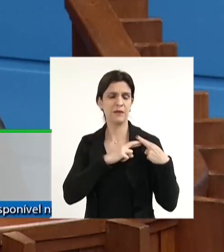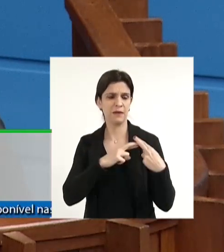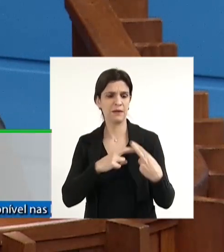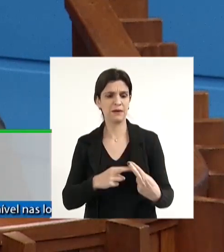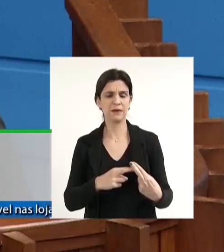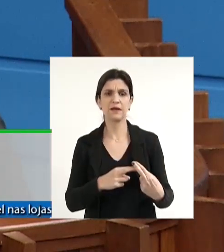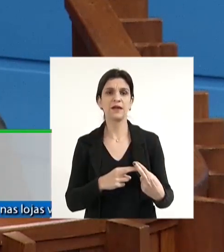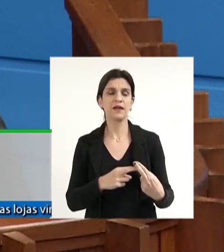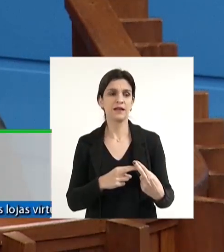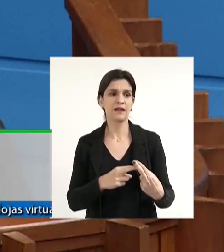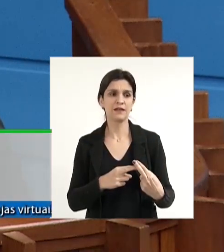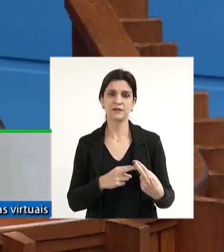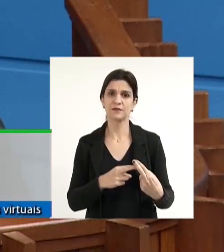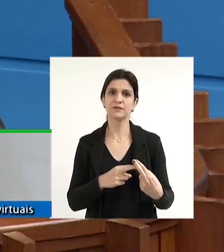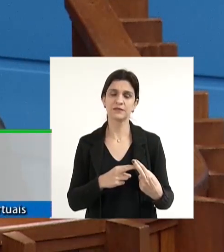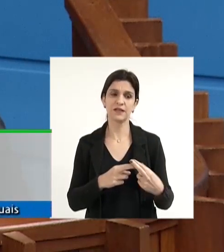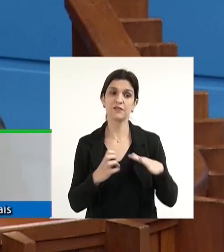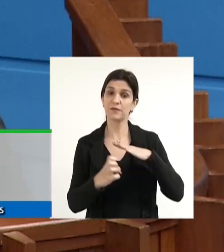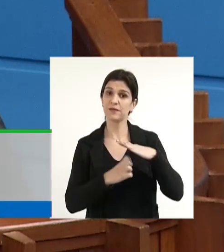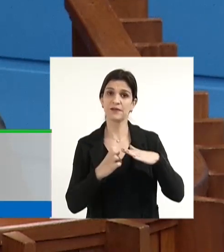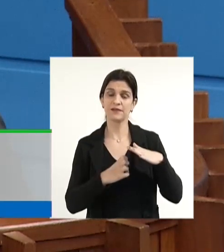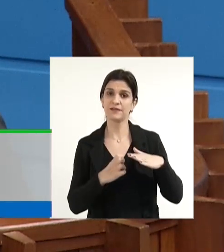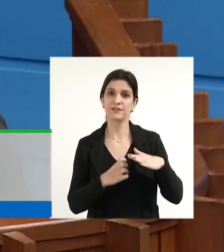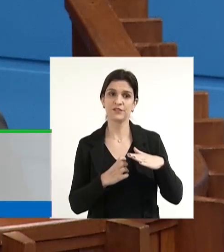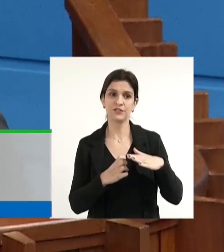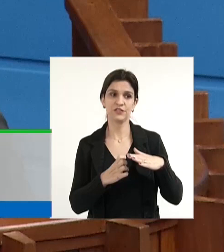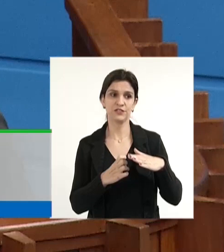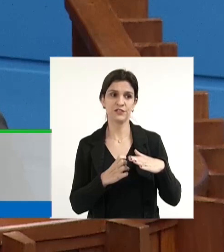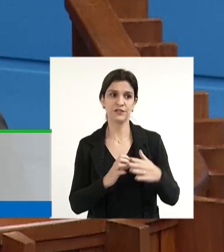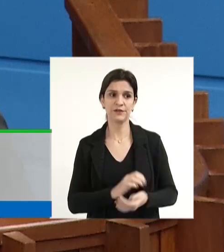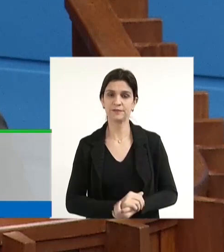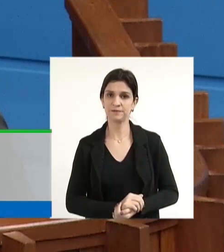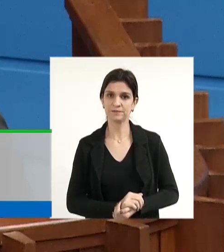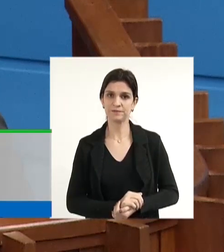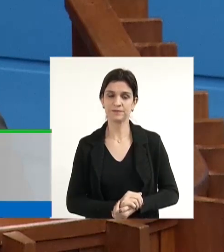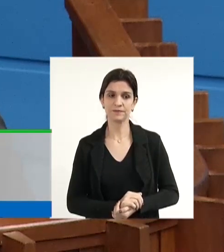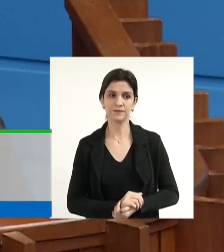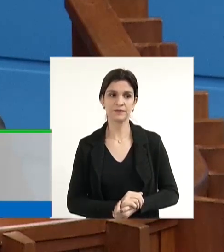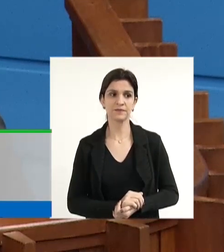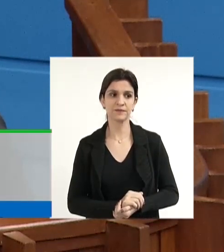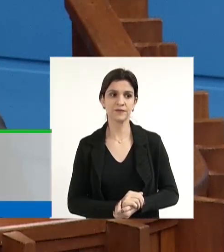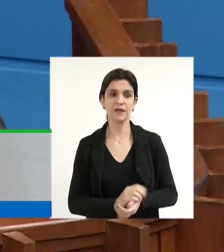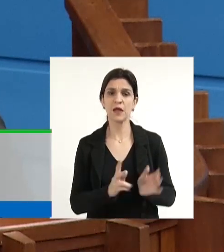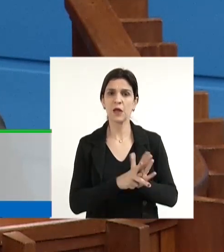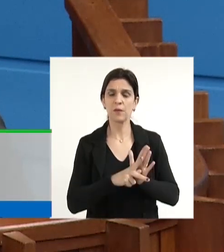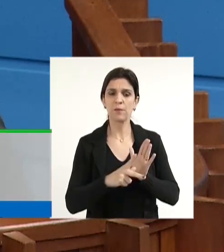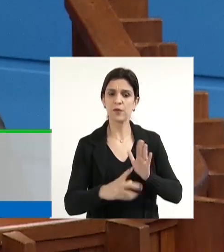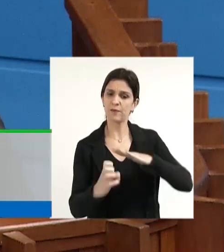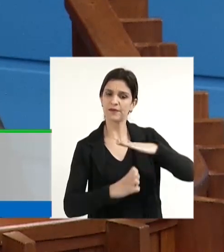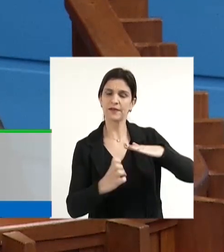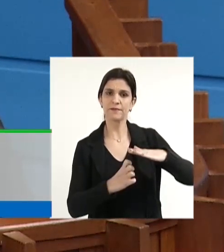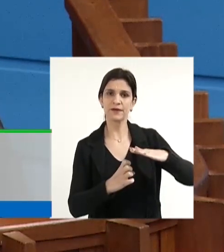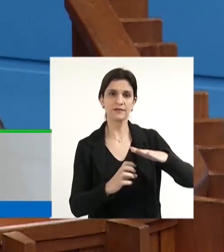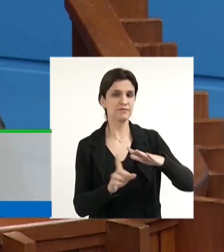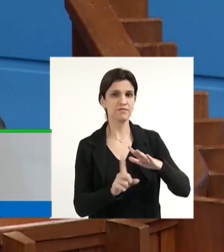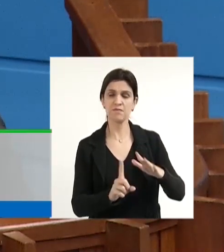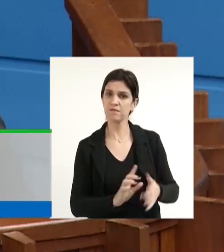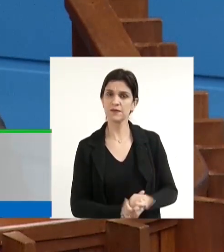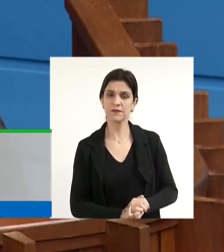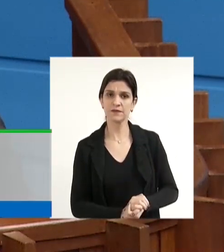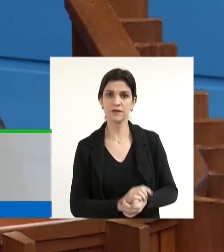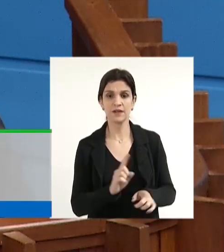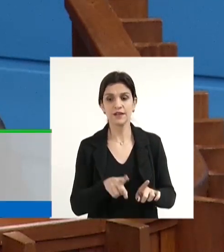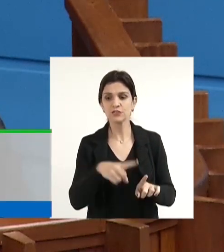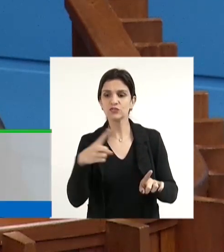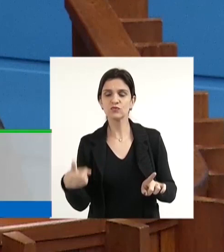Ela apenas distribui. A distribuidora é outra. A energia pertence a